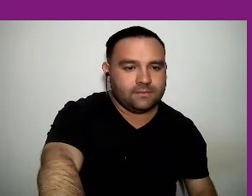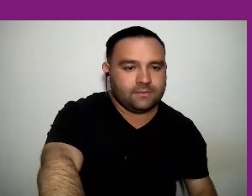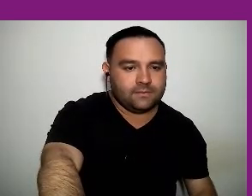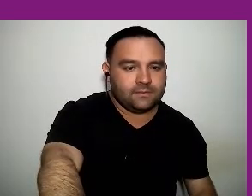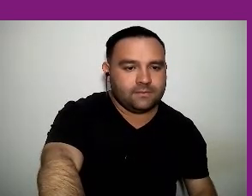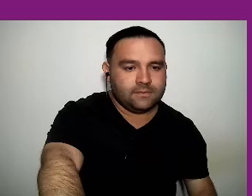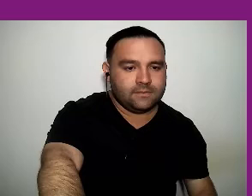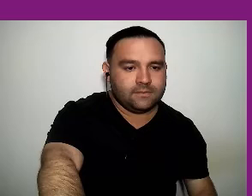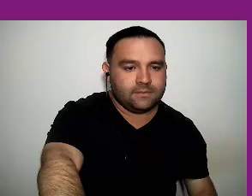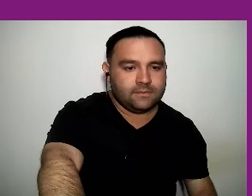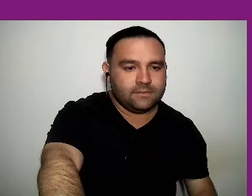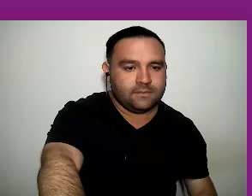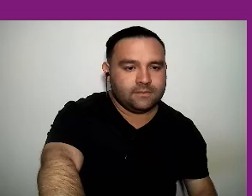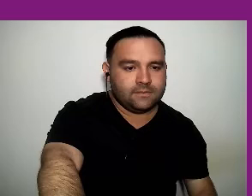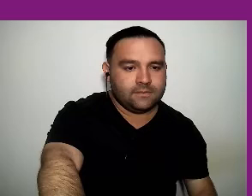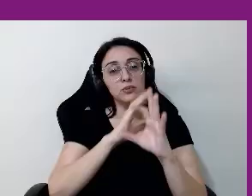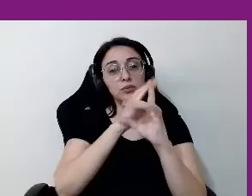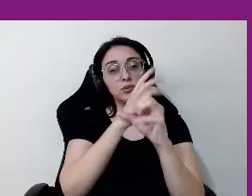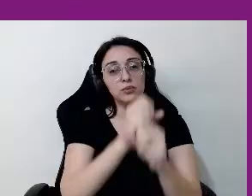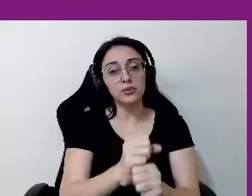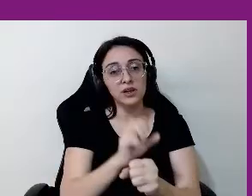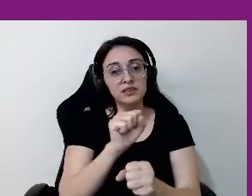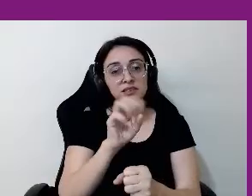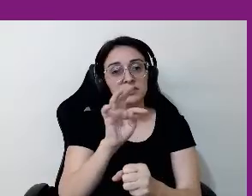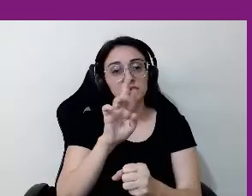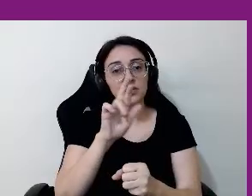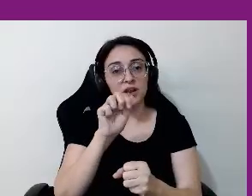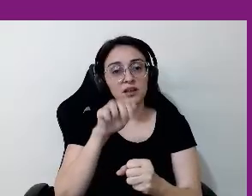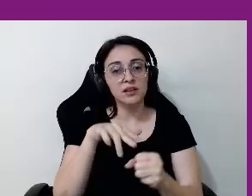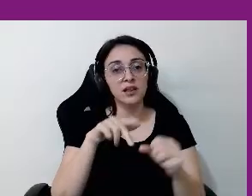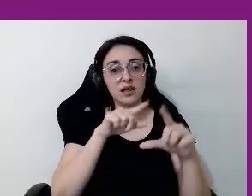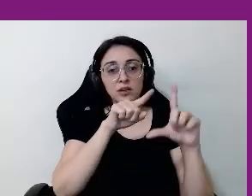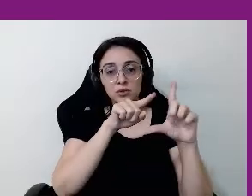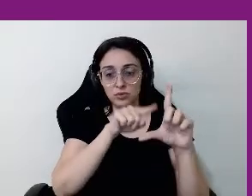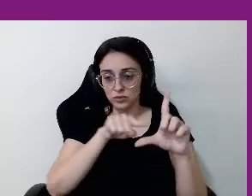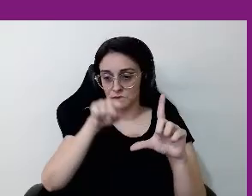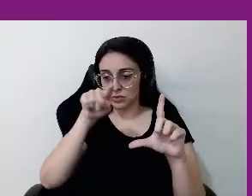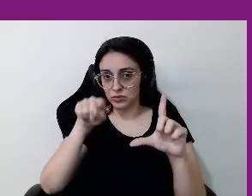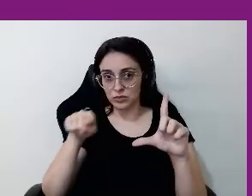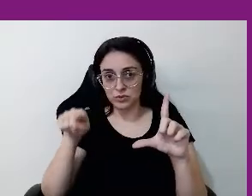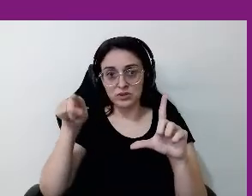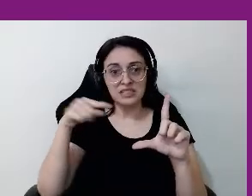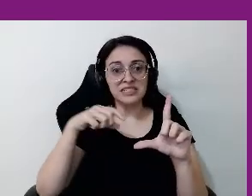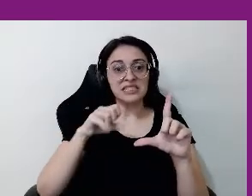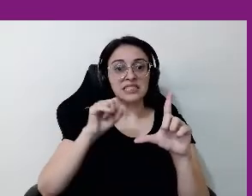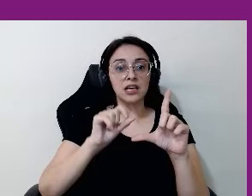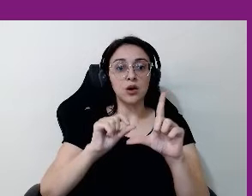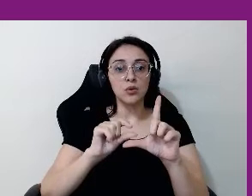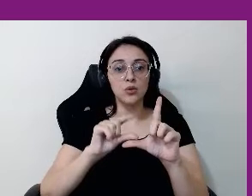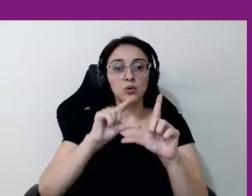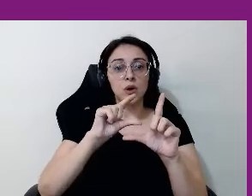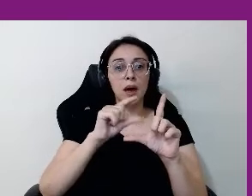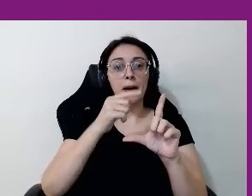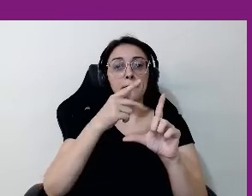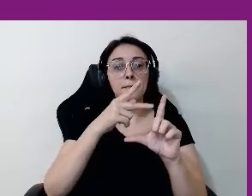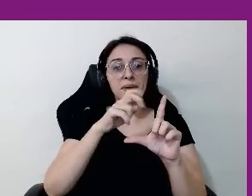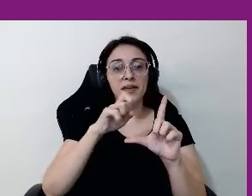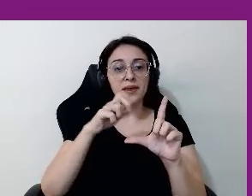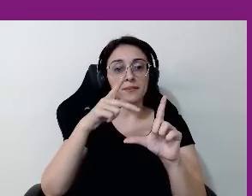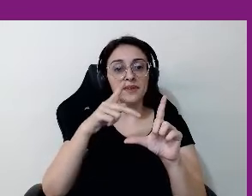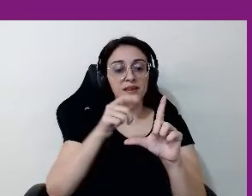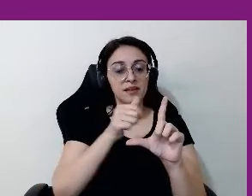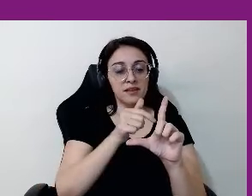aprendeu nesse trabalho, calculando o strain que a gente calculou nos pacientes? Que se você subir só a PIP de 10